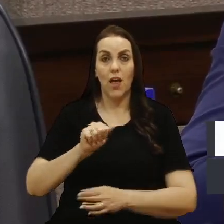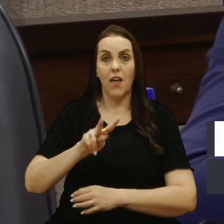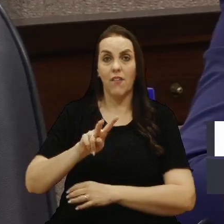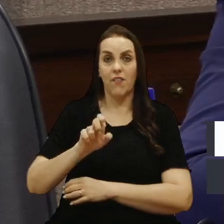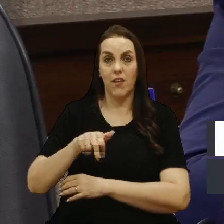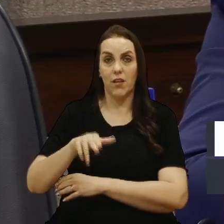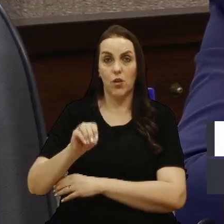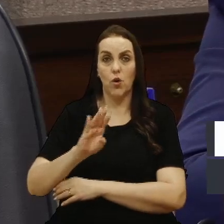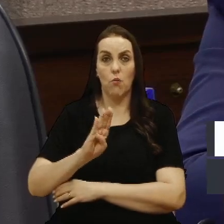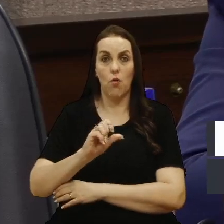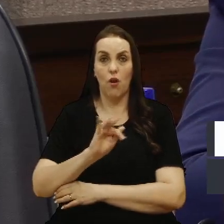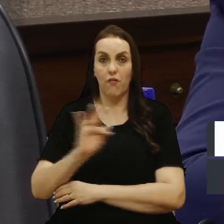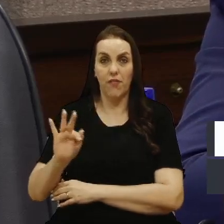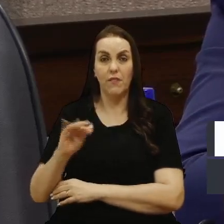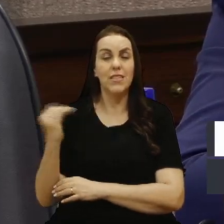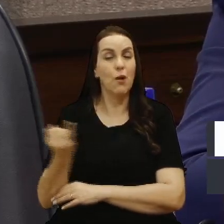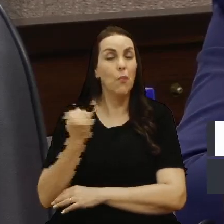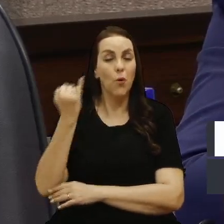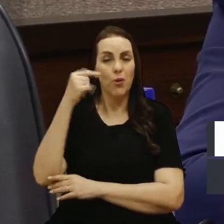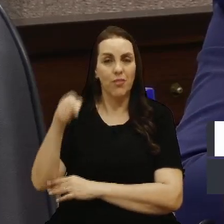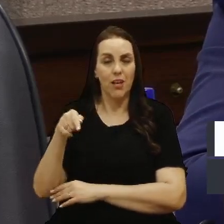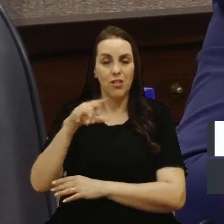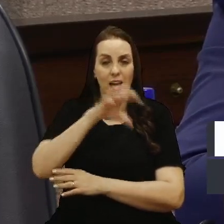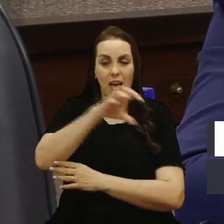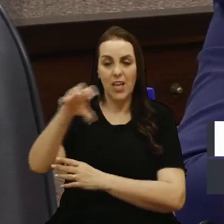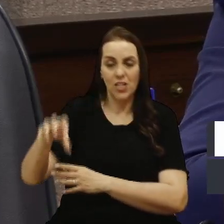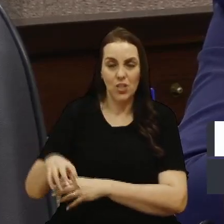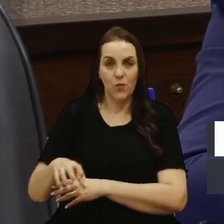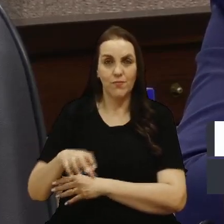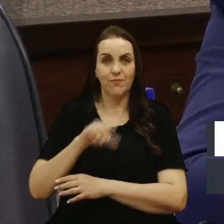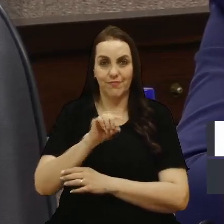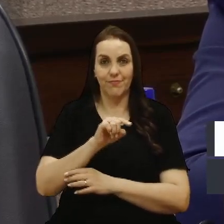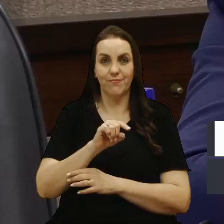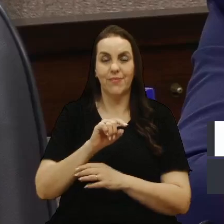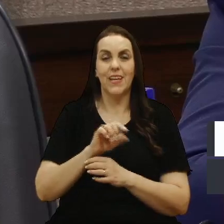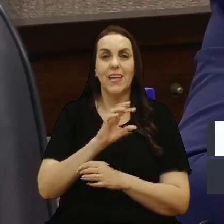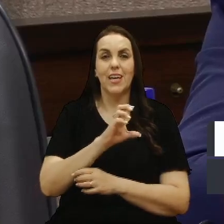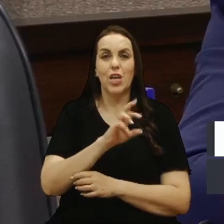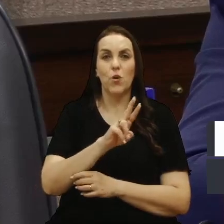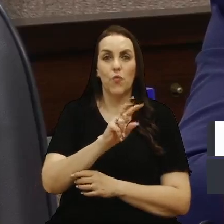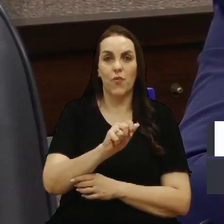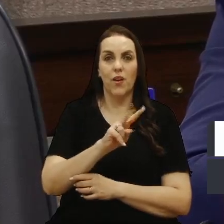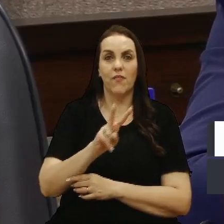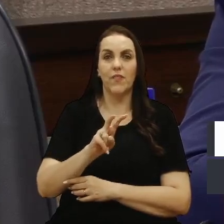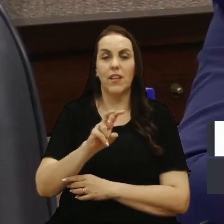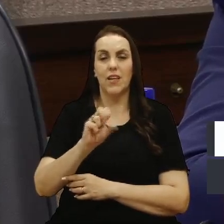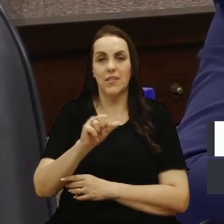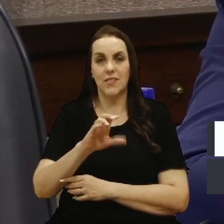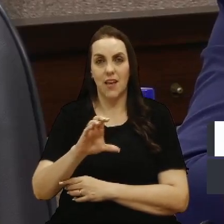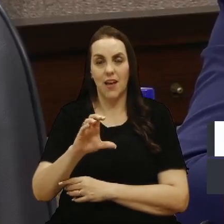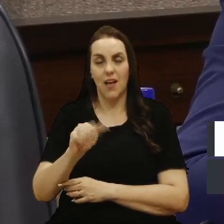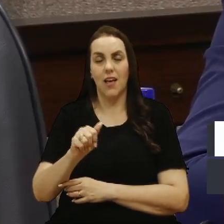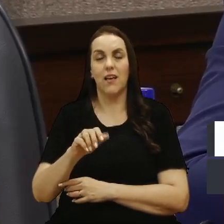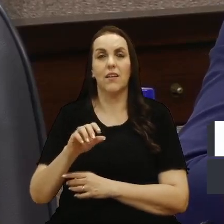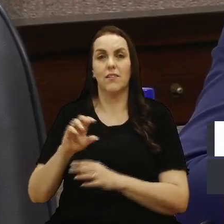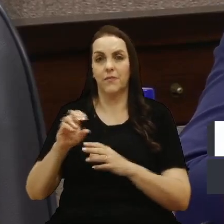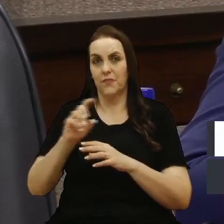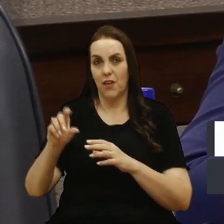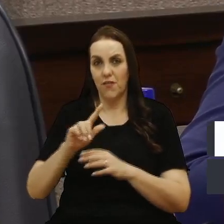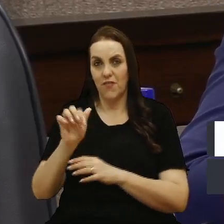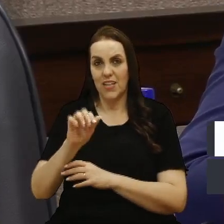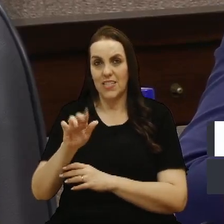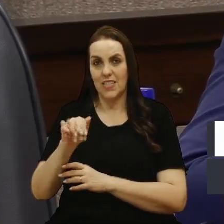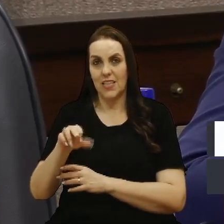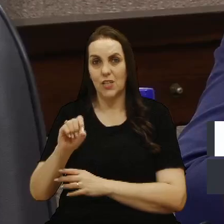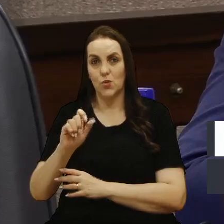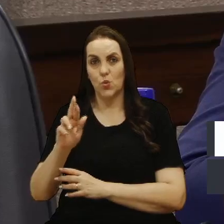ser muito importante para aquela região, Criúva, Vila Seca, Santa Lúcia, Vila Oliva, Fazenda Souza e Ana Rec, que vai ficar no centro. Então, vai formar